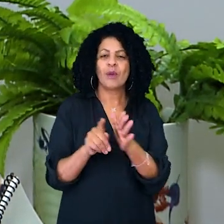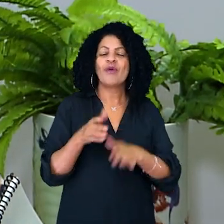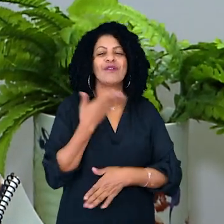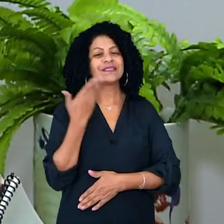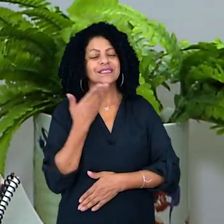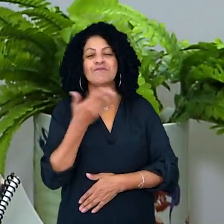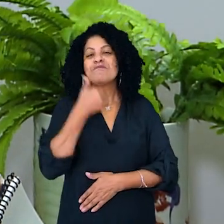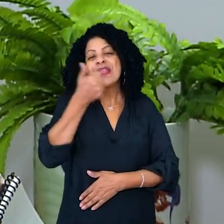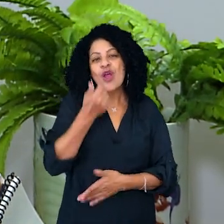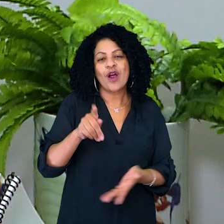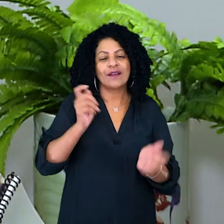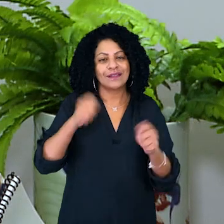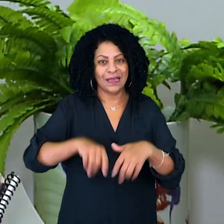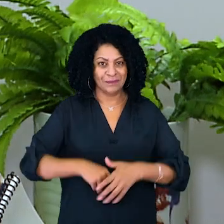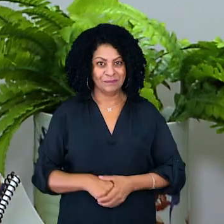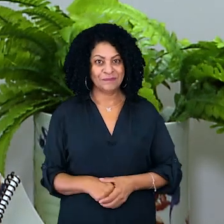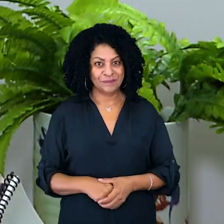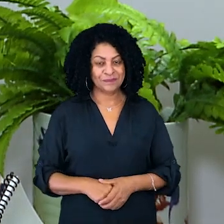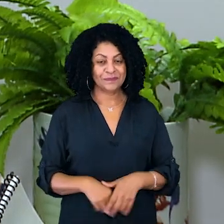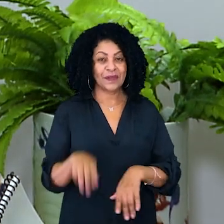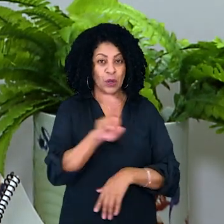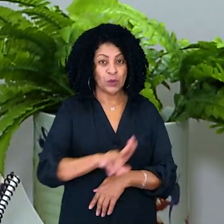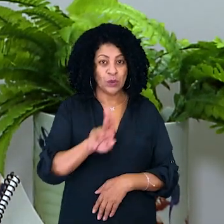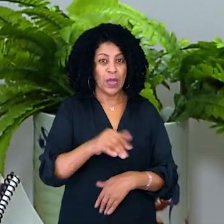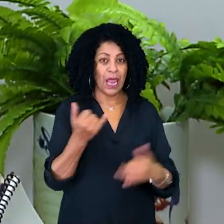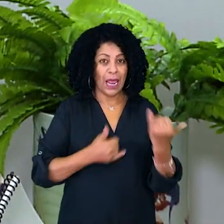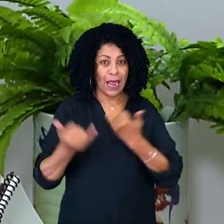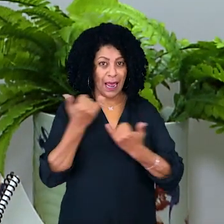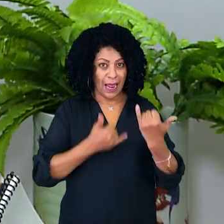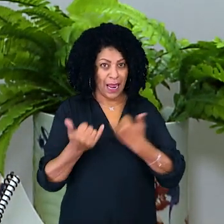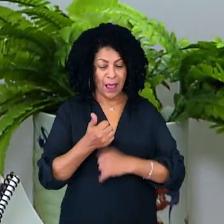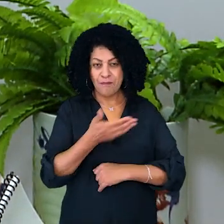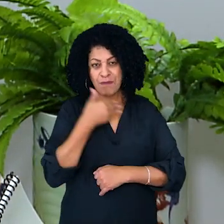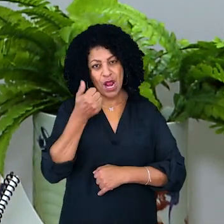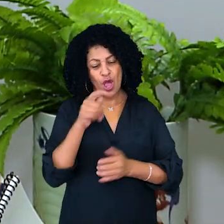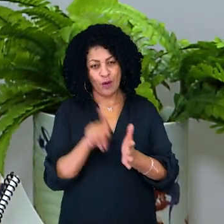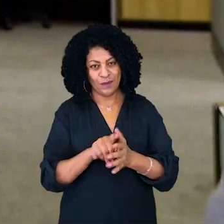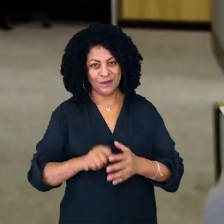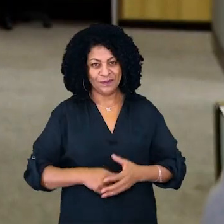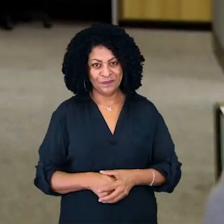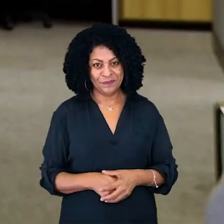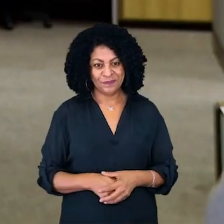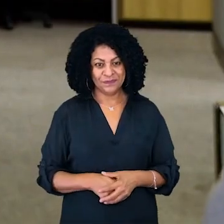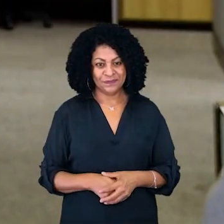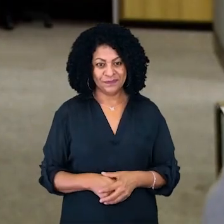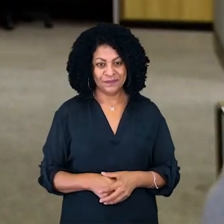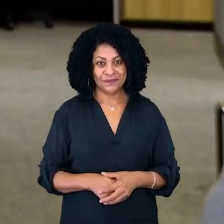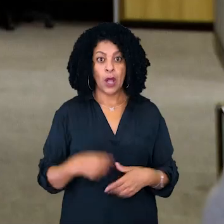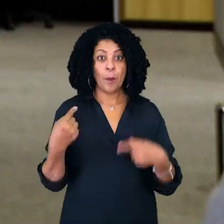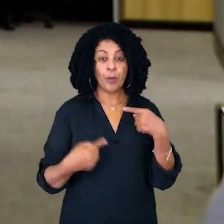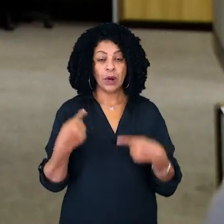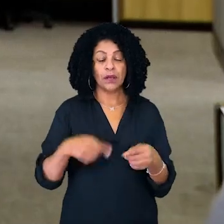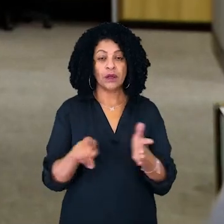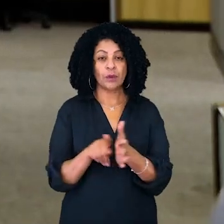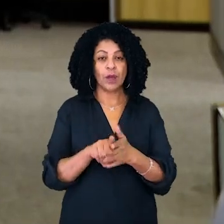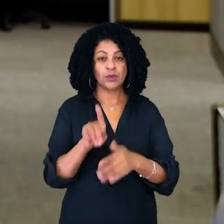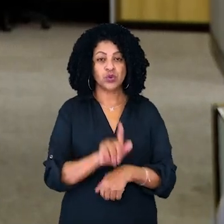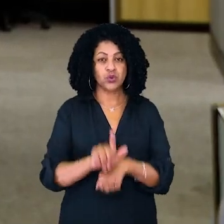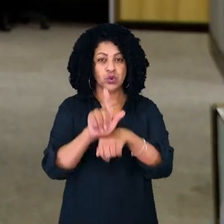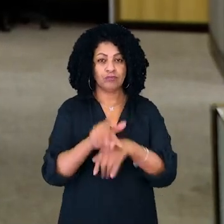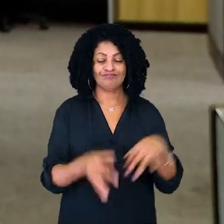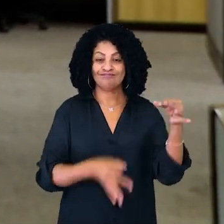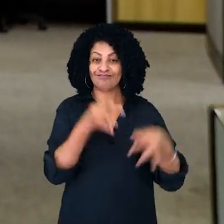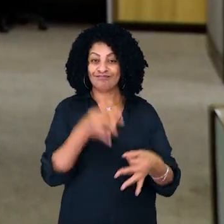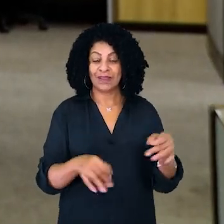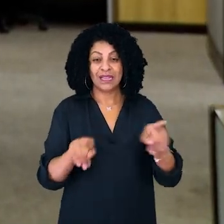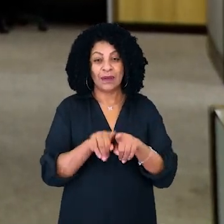facilidade e fazer uso dessas informações da melhor forma possível. Qualquer política de gestão